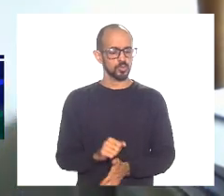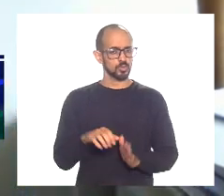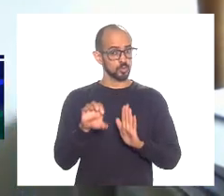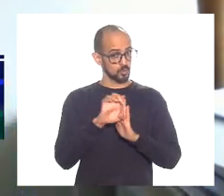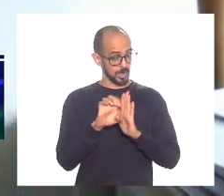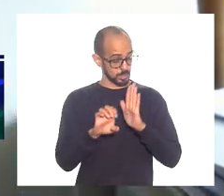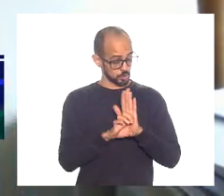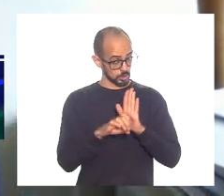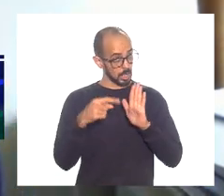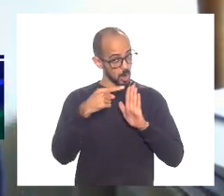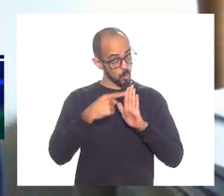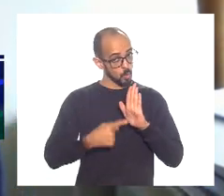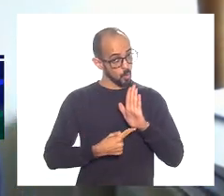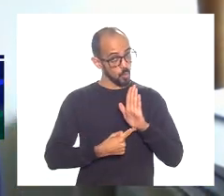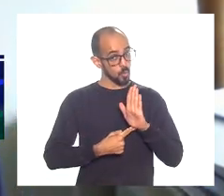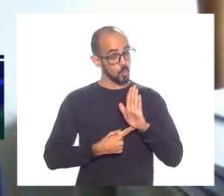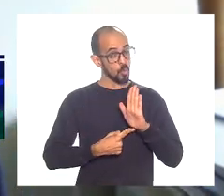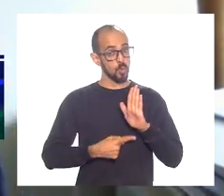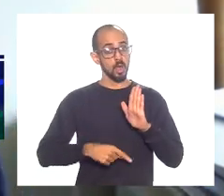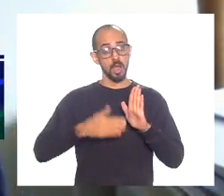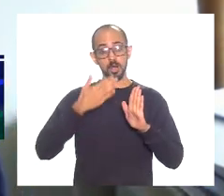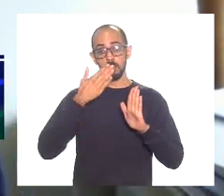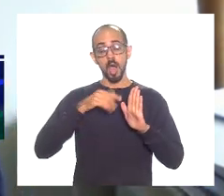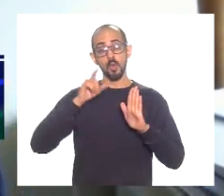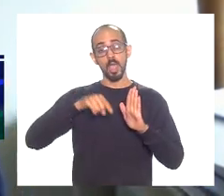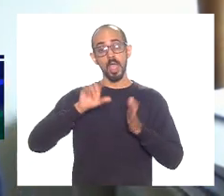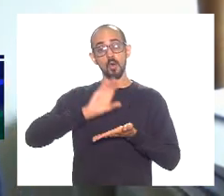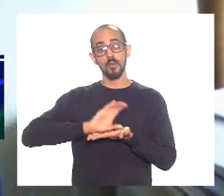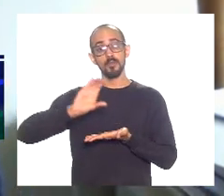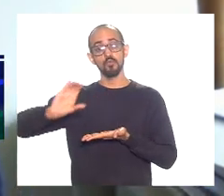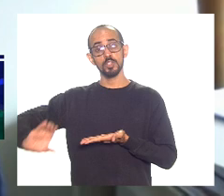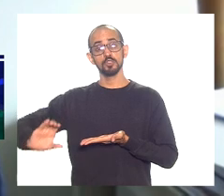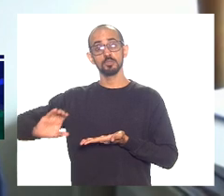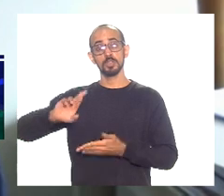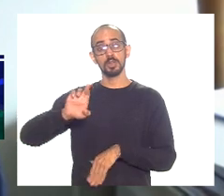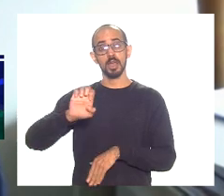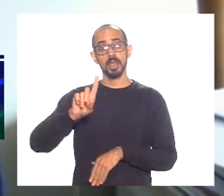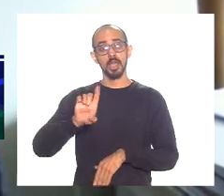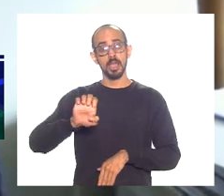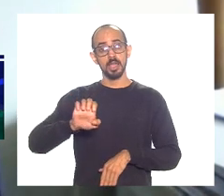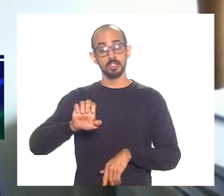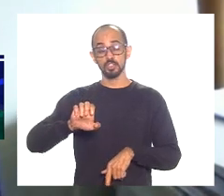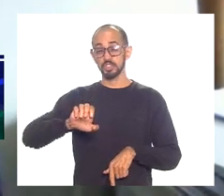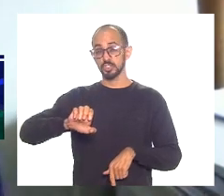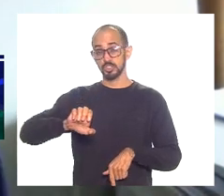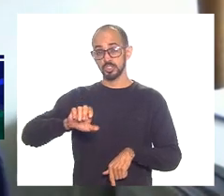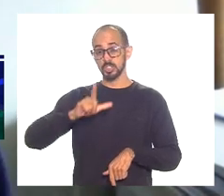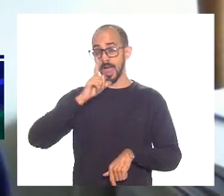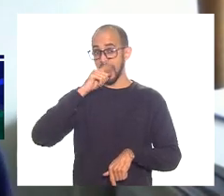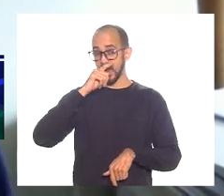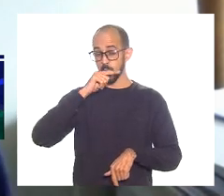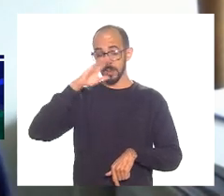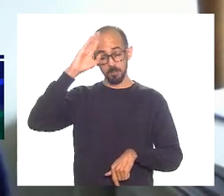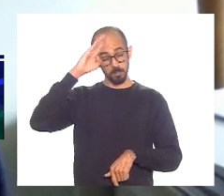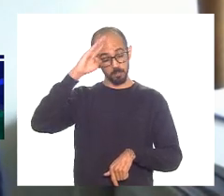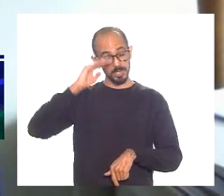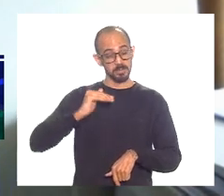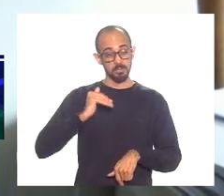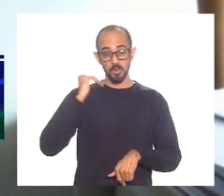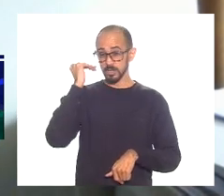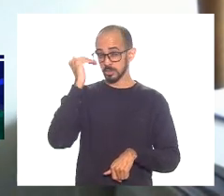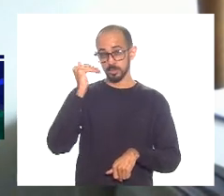edital, qual seria o investimento na rede de água e principalmente na de